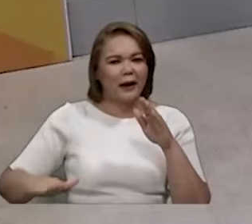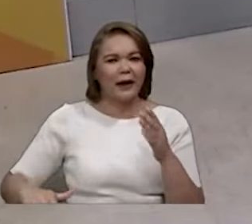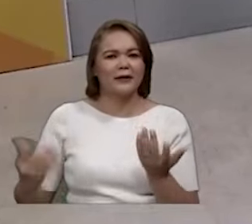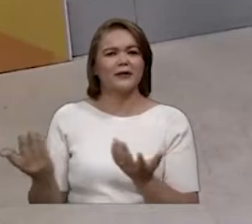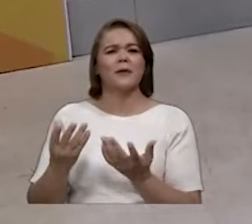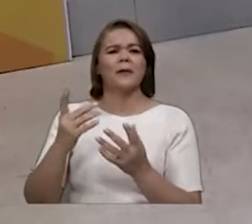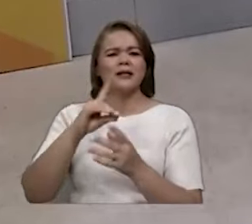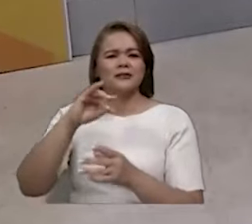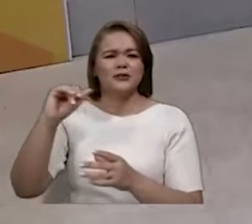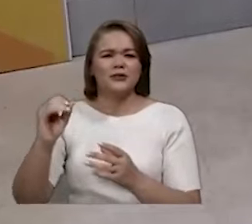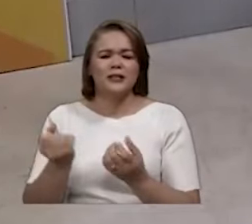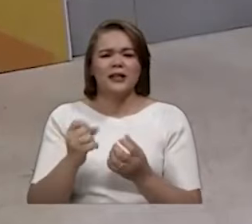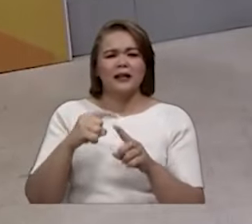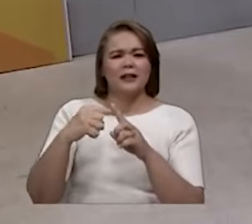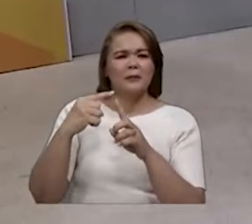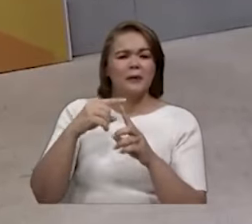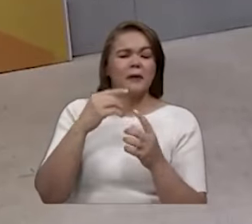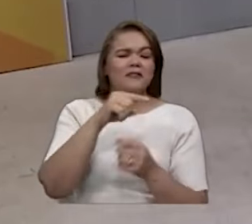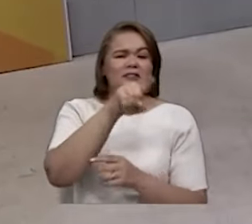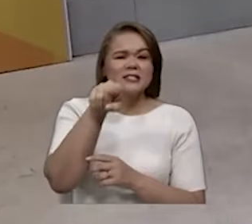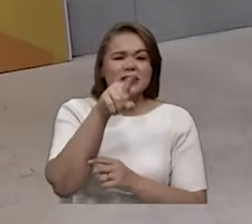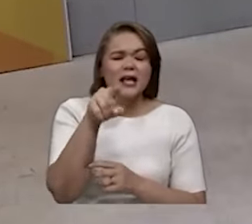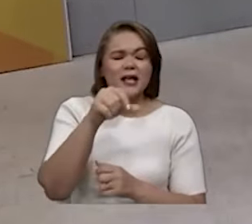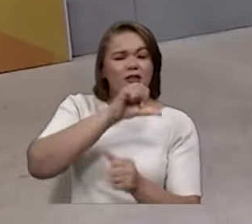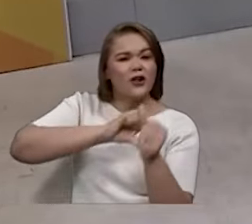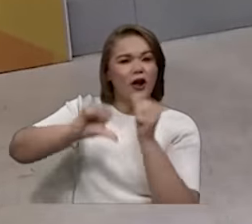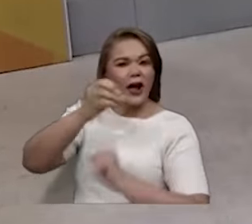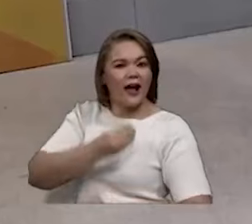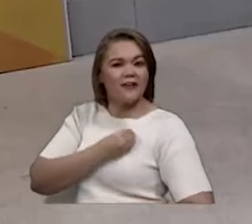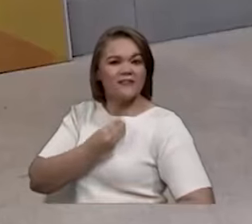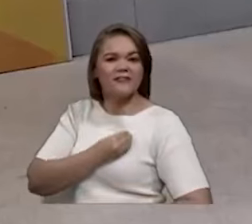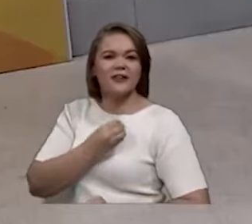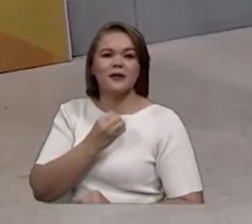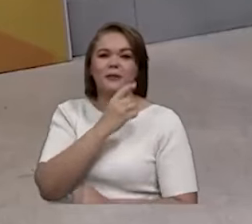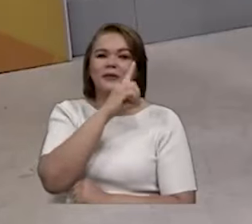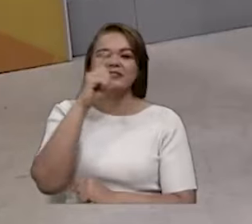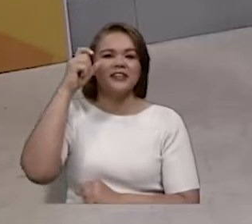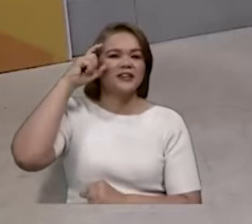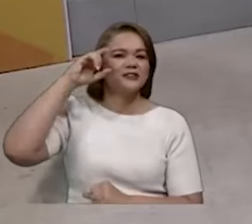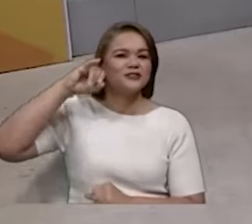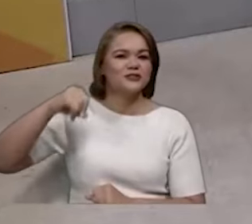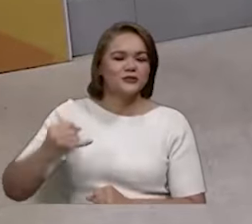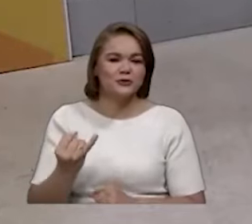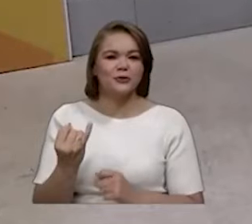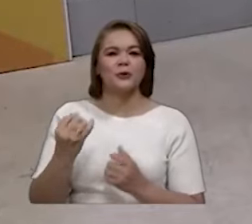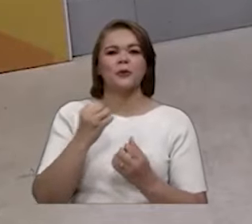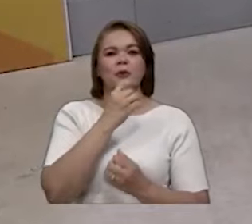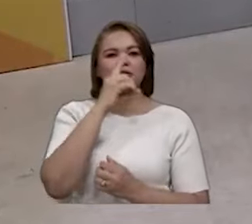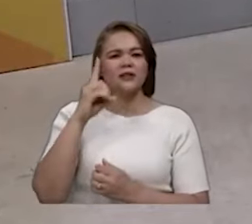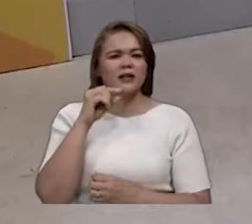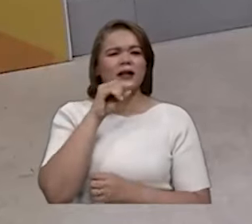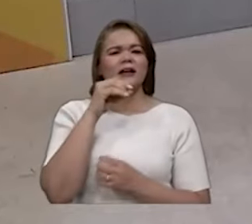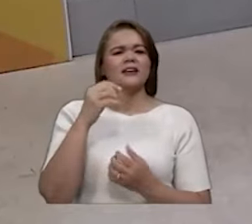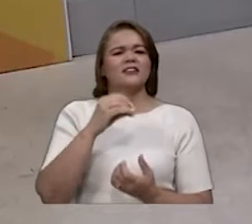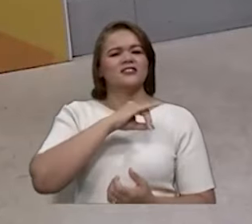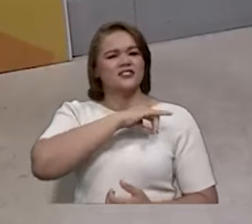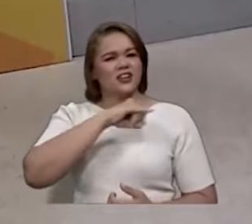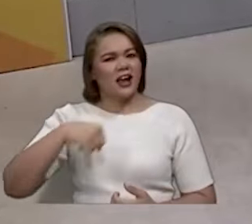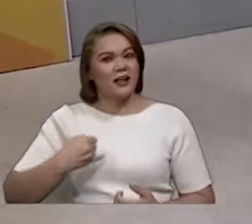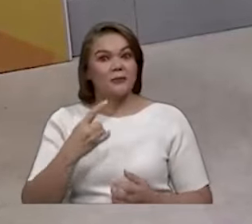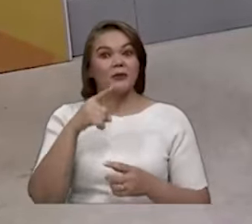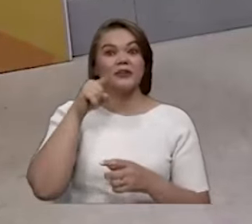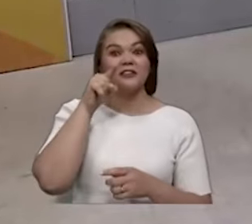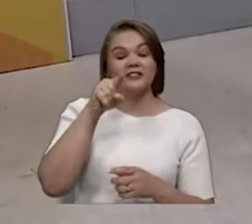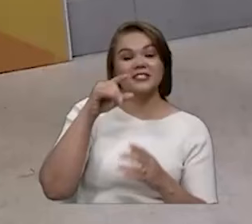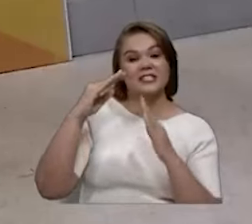você de casa mudar de vida. Bom dia, meu amigo Vecciani. Bom dia, Jaque. Bom dia para você de casa, para todos que nos acompanham ao